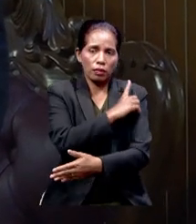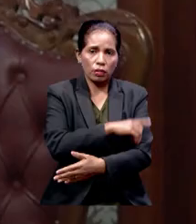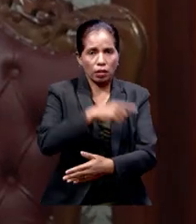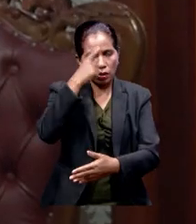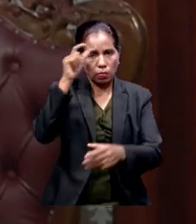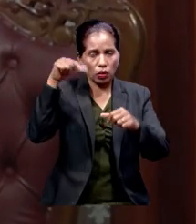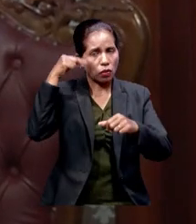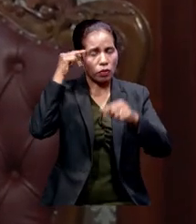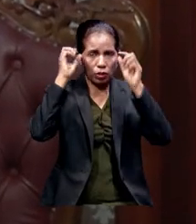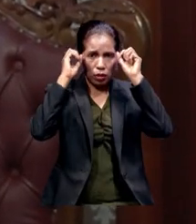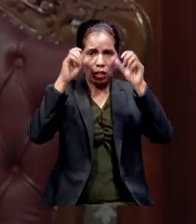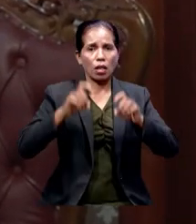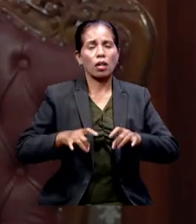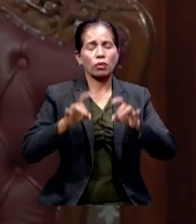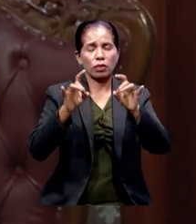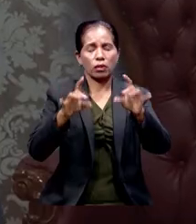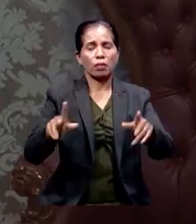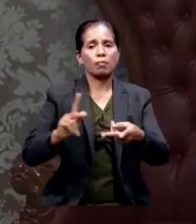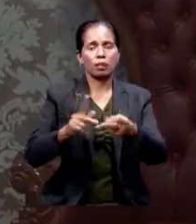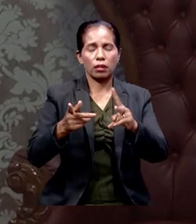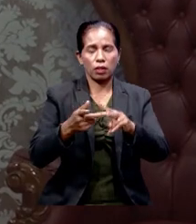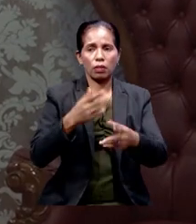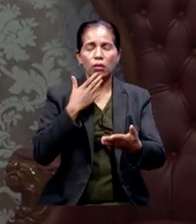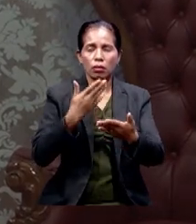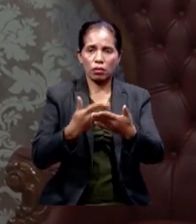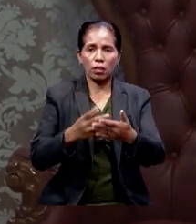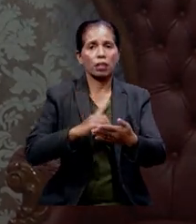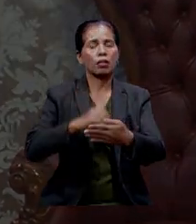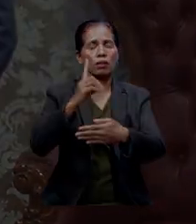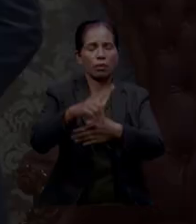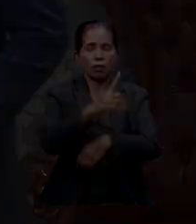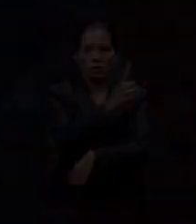governo australiano é parceiro do Dia para Desenvolvimento de Defesa. João Carlos, Tito Silva, Ziemen.